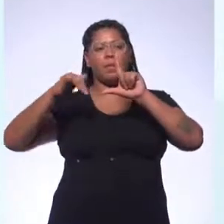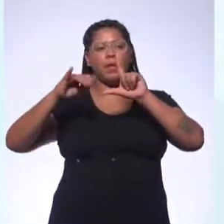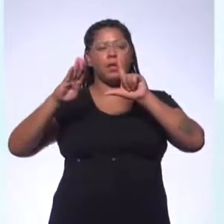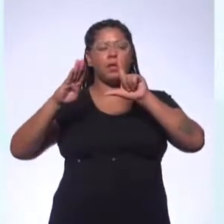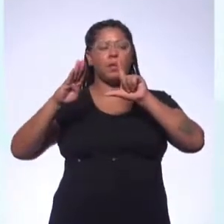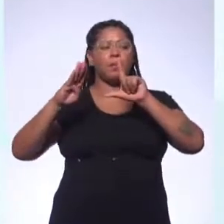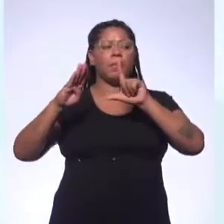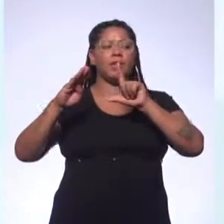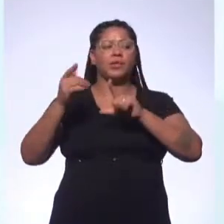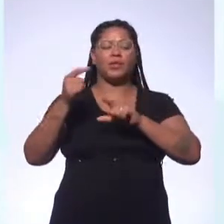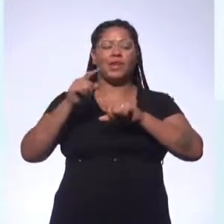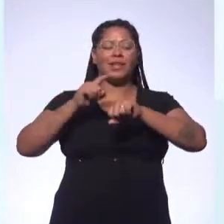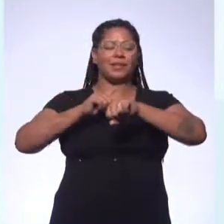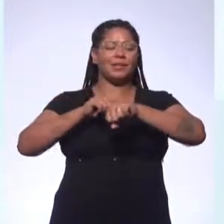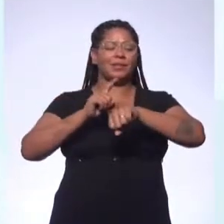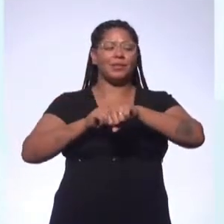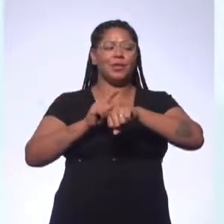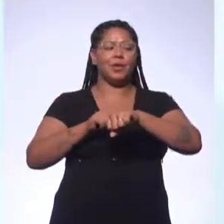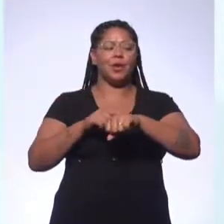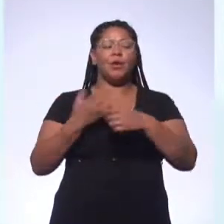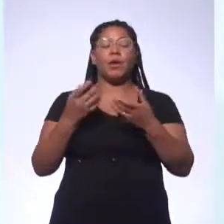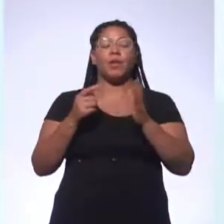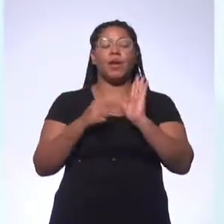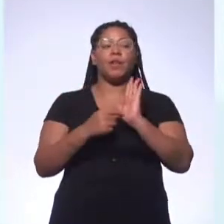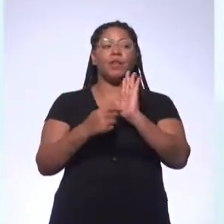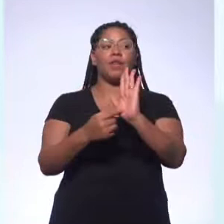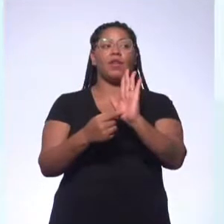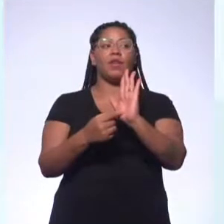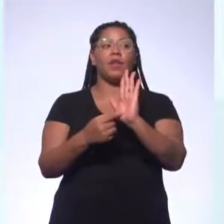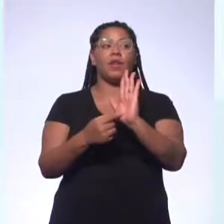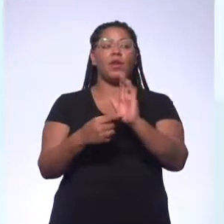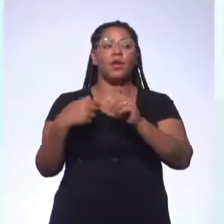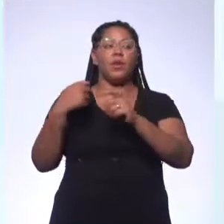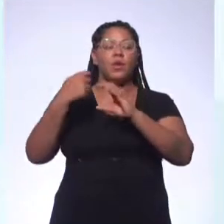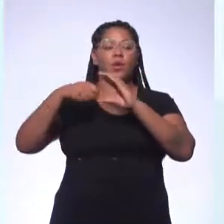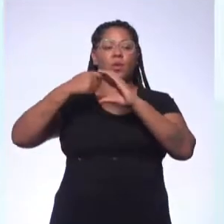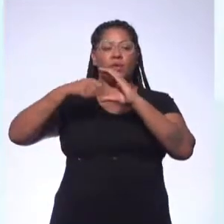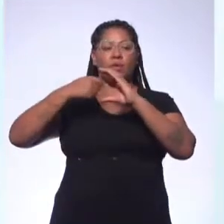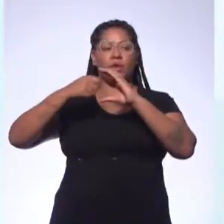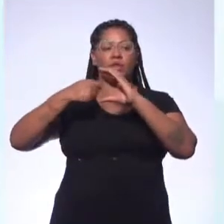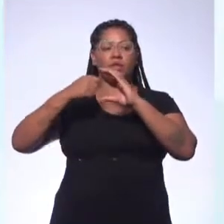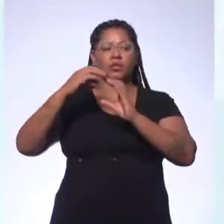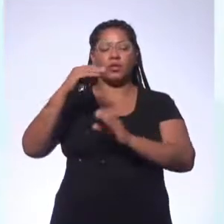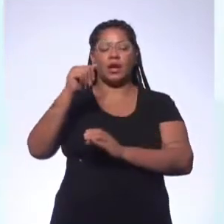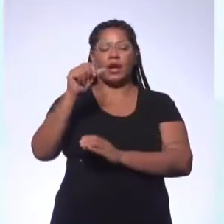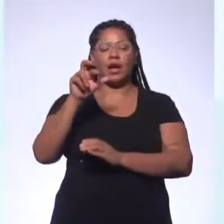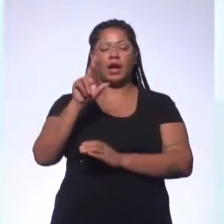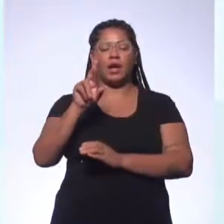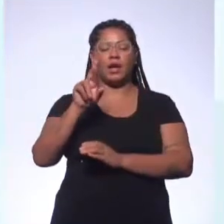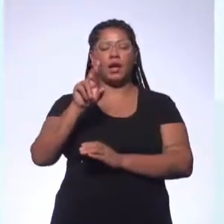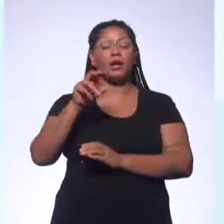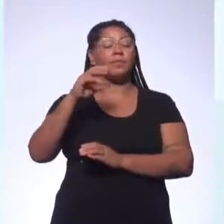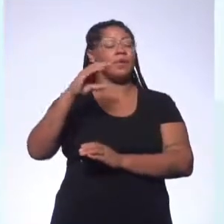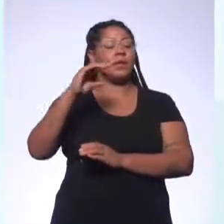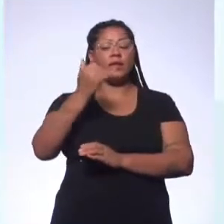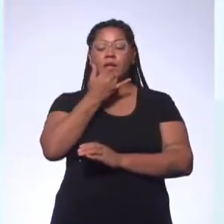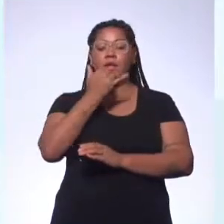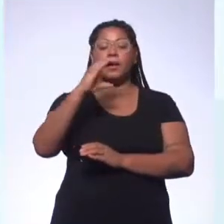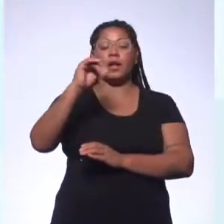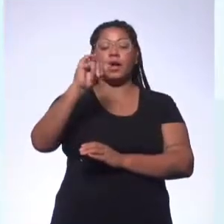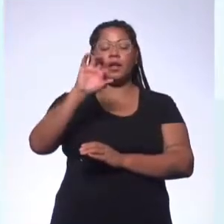de passar, porque eu quero ver aqui o vídeo do Caio Bublitz, que é um aluno lá